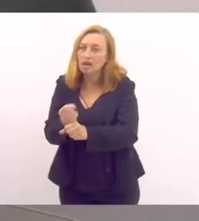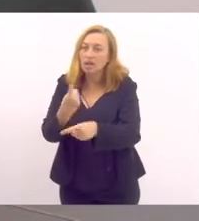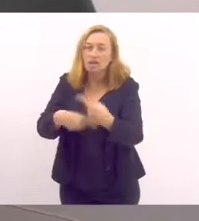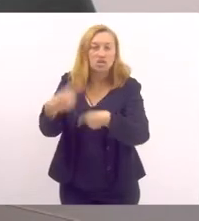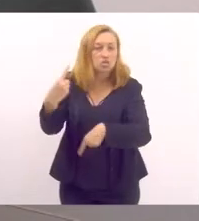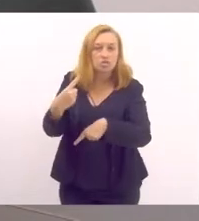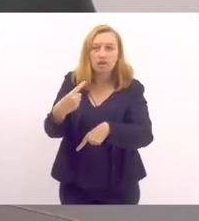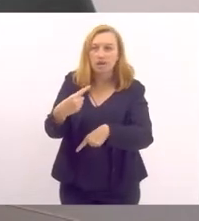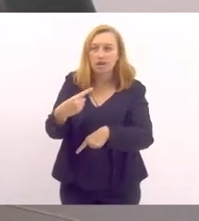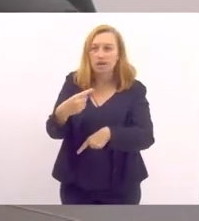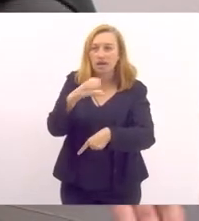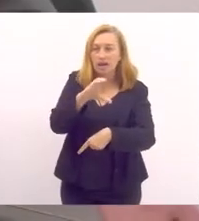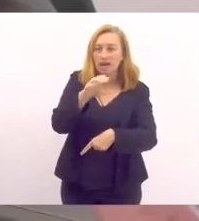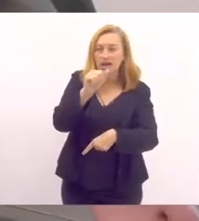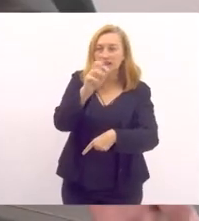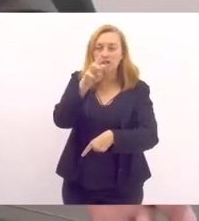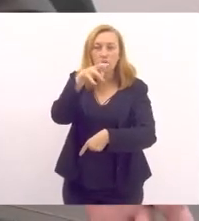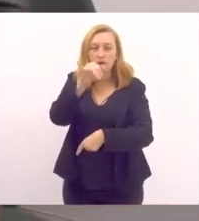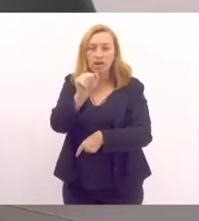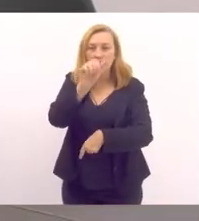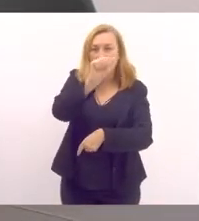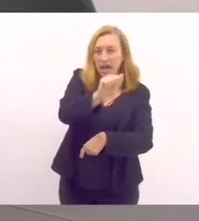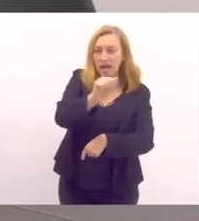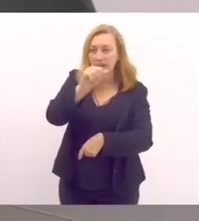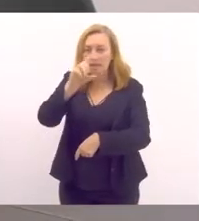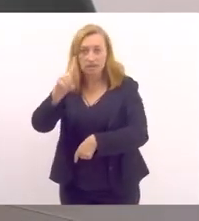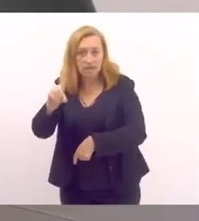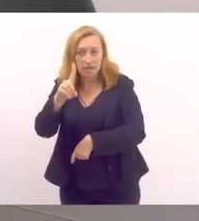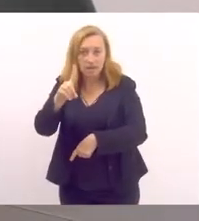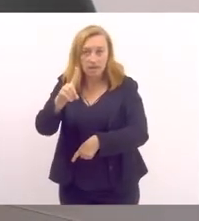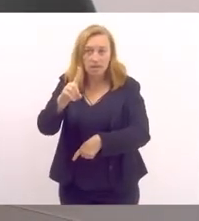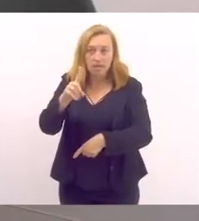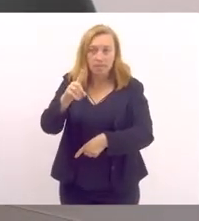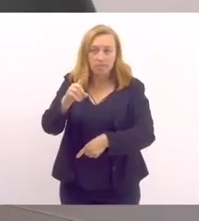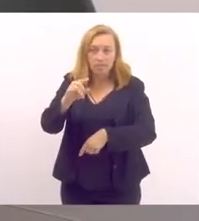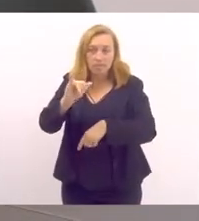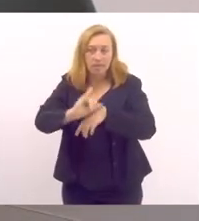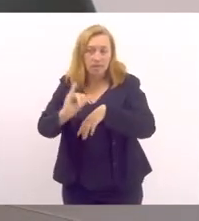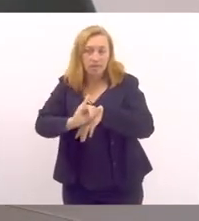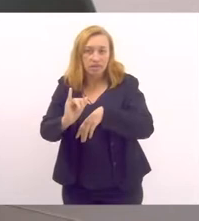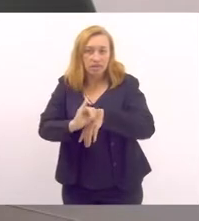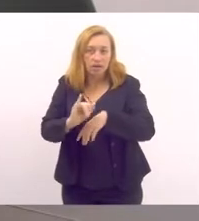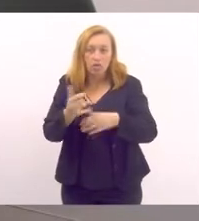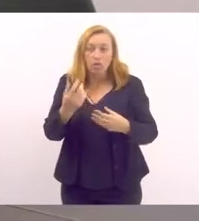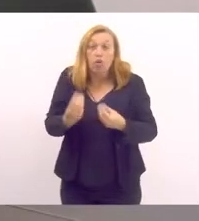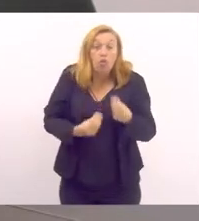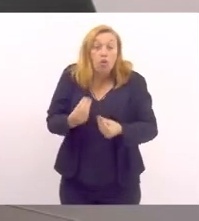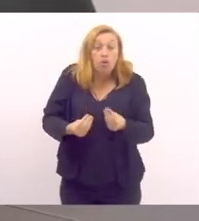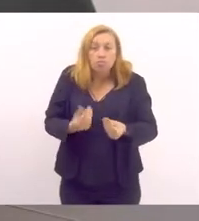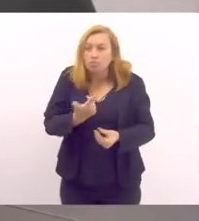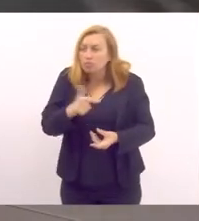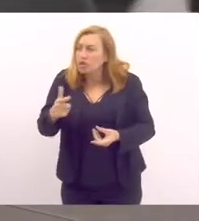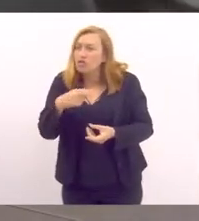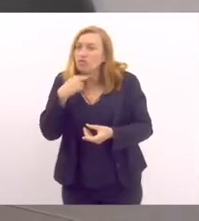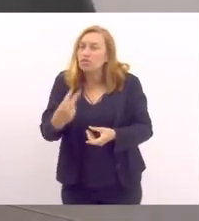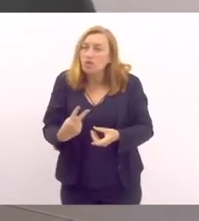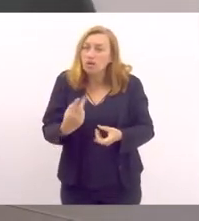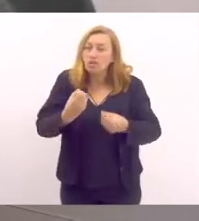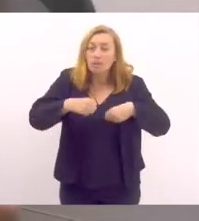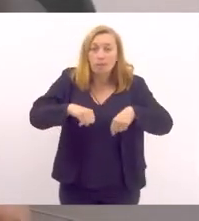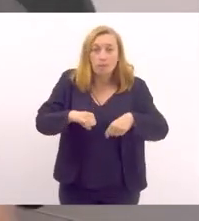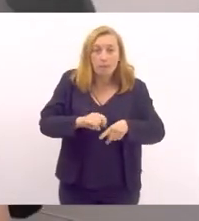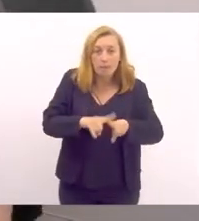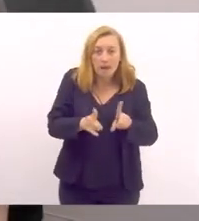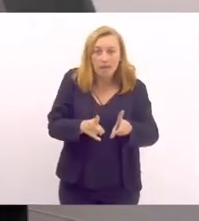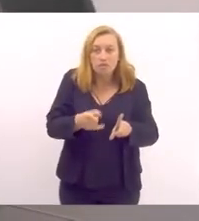e B para a capital. Então, como que a gente não pode ter voz e ter assento no Conselho Estadual se a maior parte